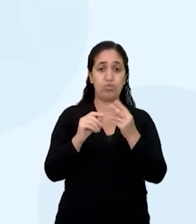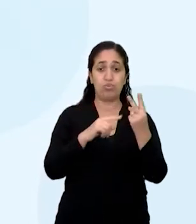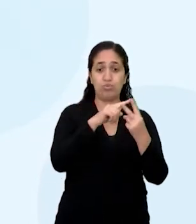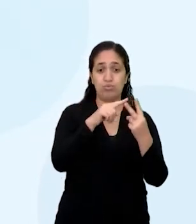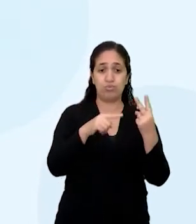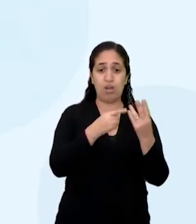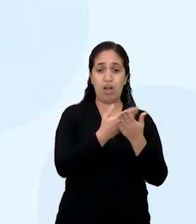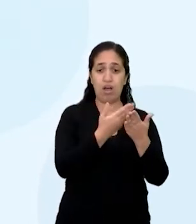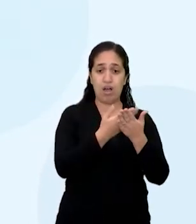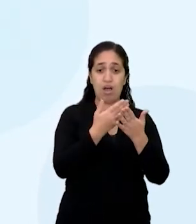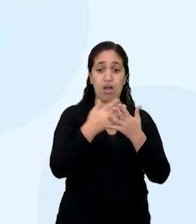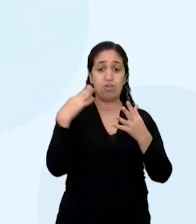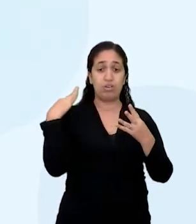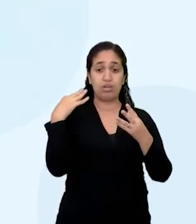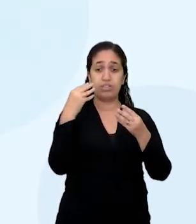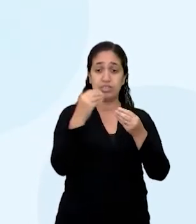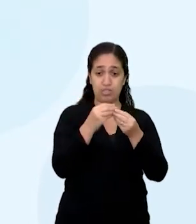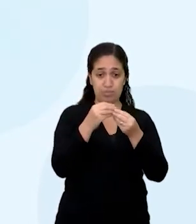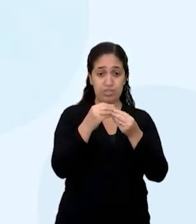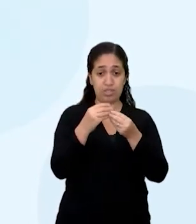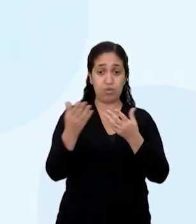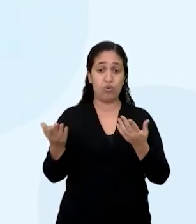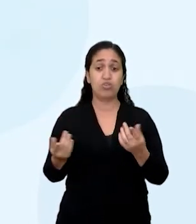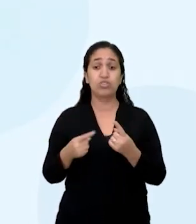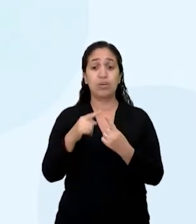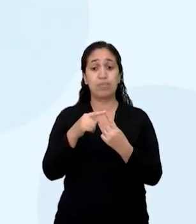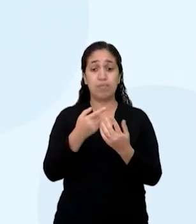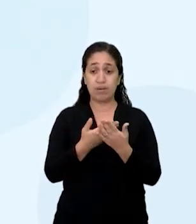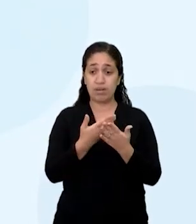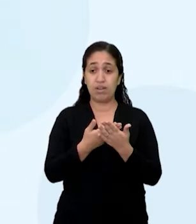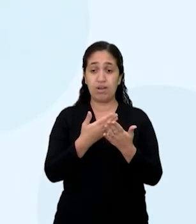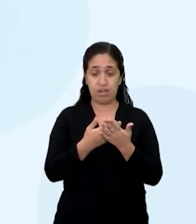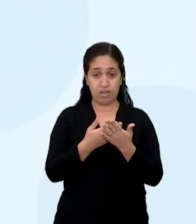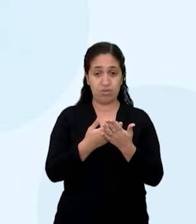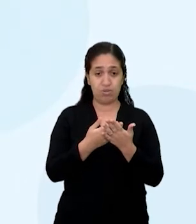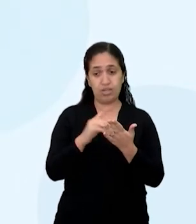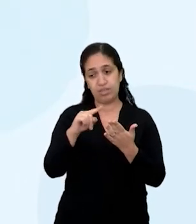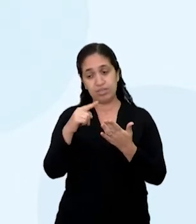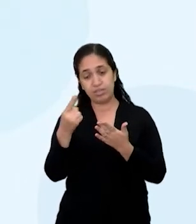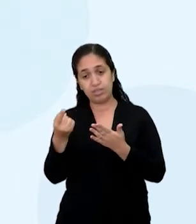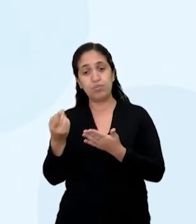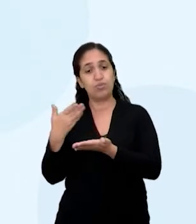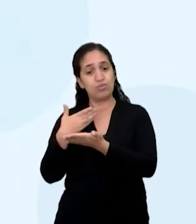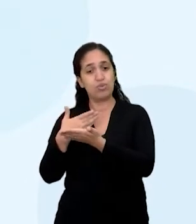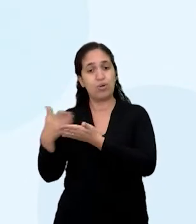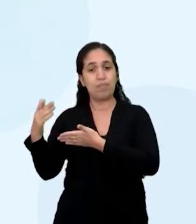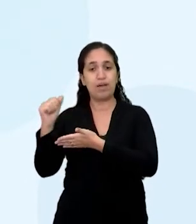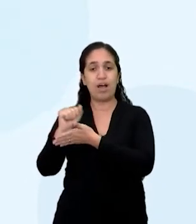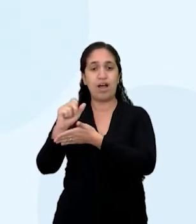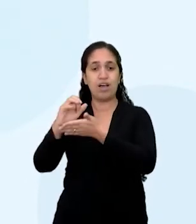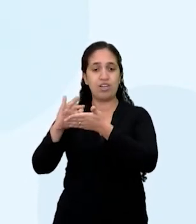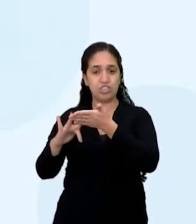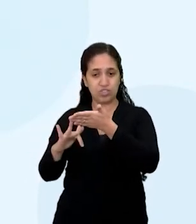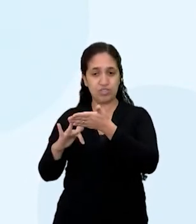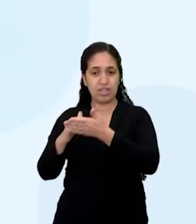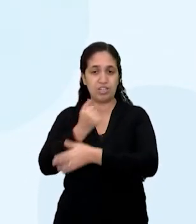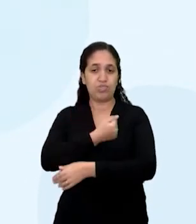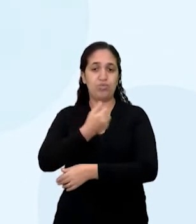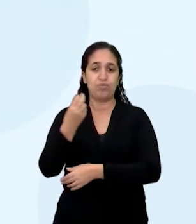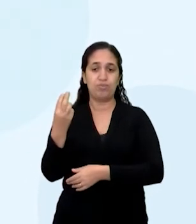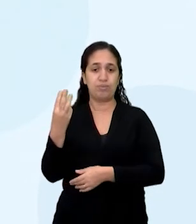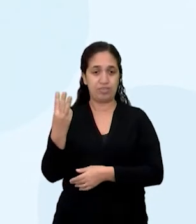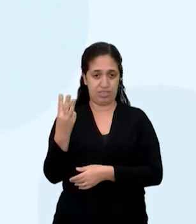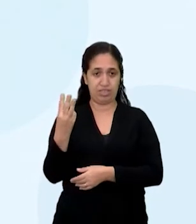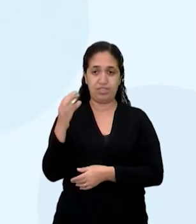de sistematização e essa é a nossa primeira aula, já partindo aí para atividade integrada 3,